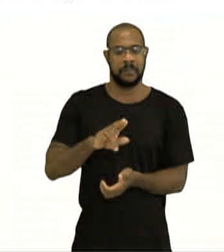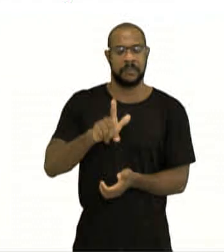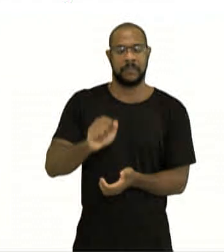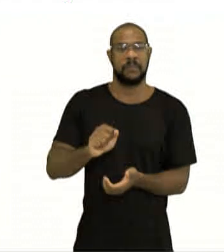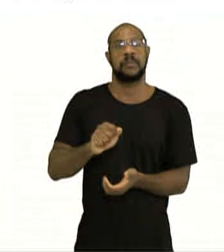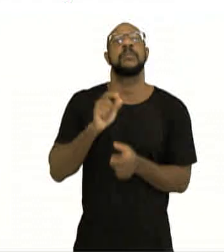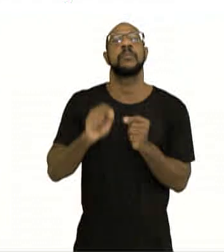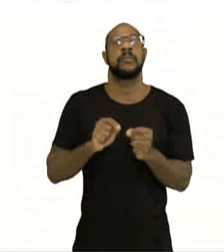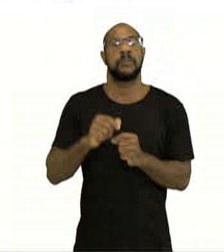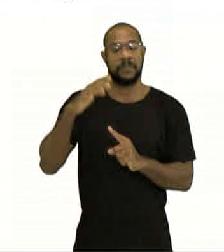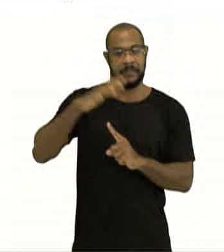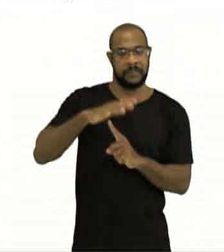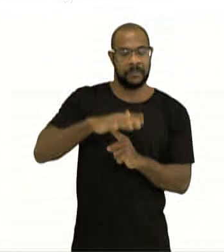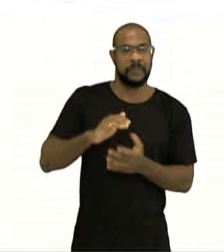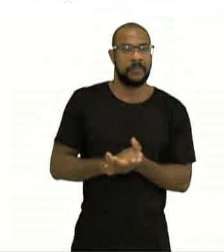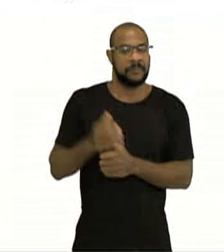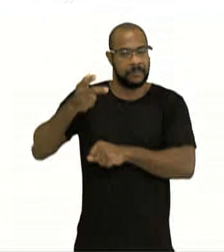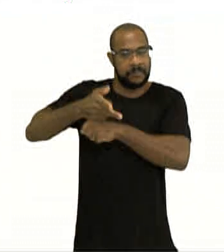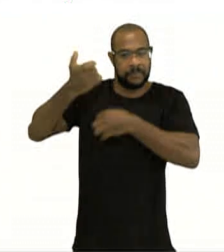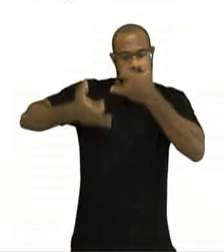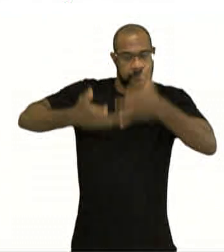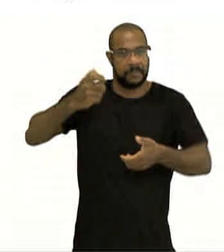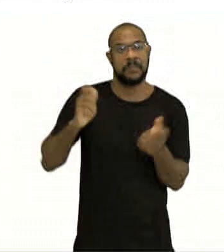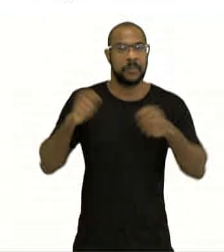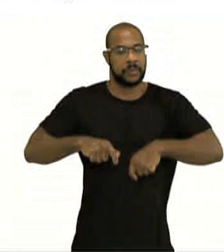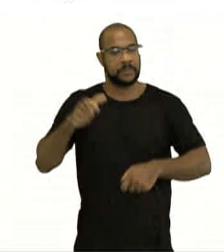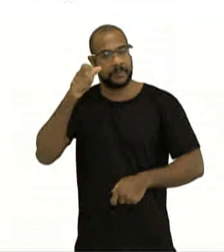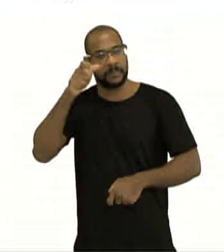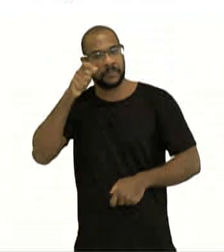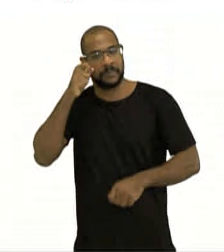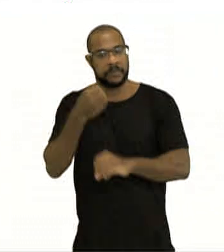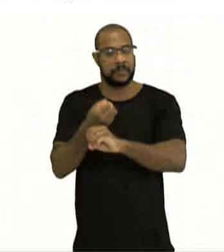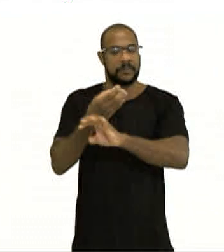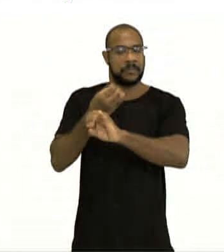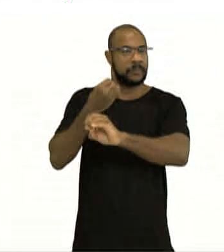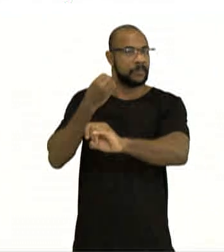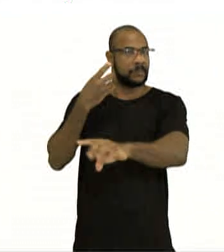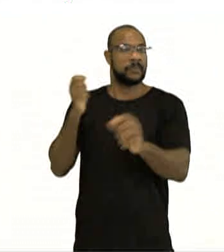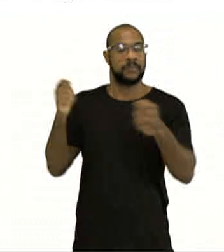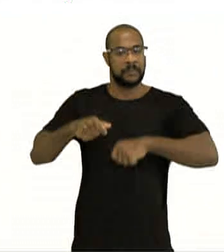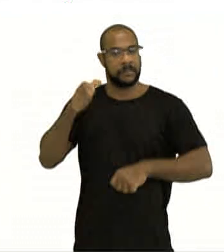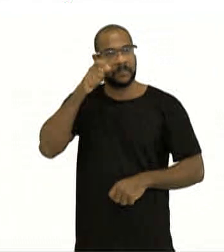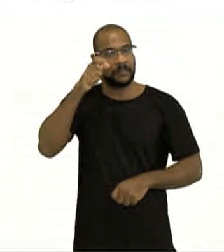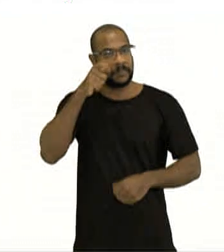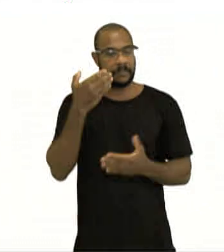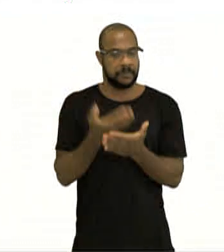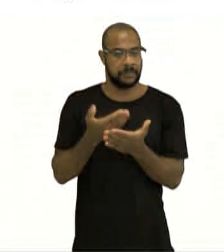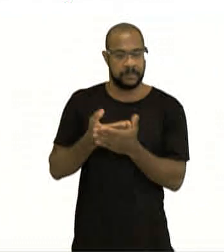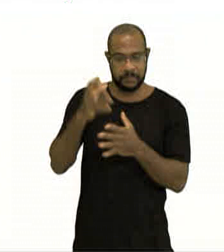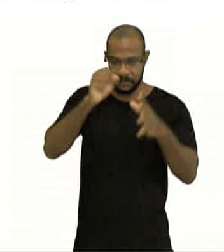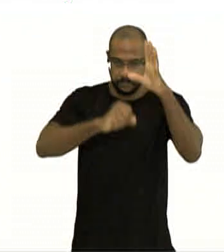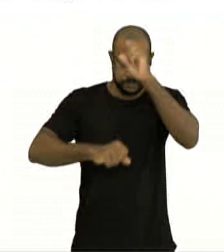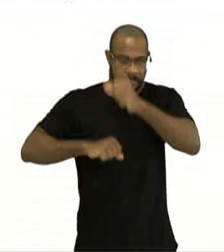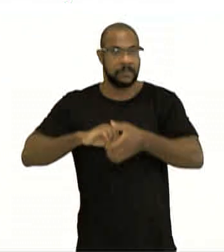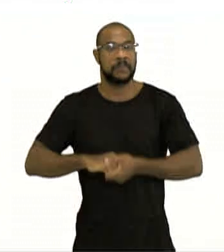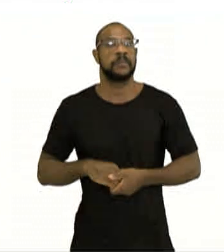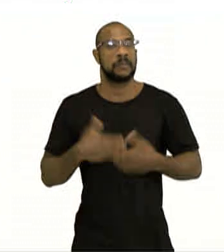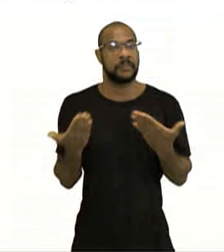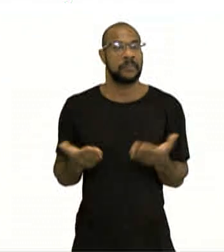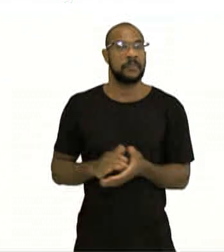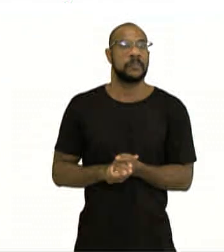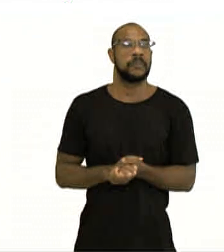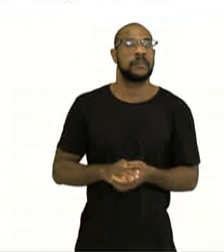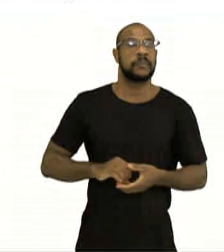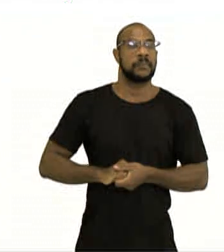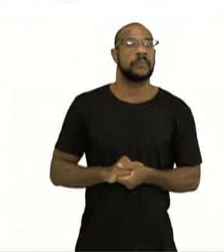do qual poderão acompanhar a produção EAD da Secretaria do Estado de Educação e do Esporte, SED. A alternativa que